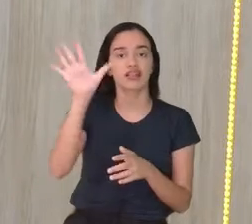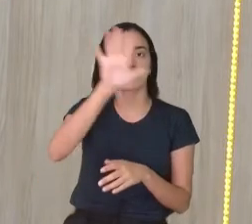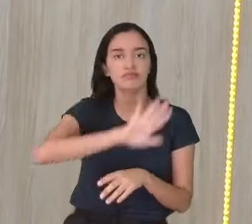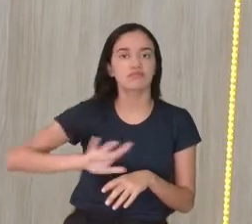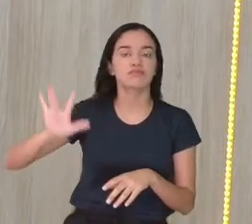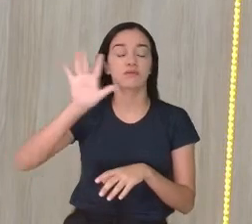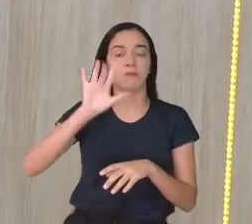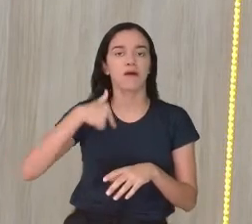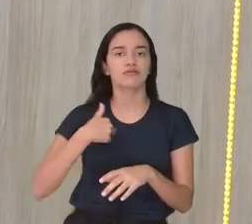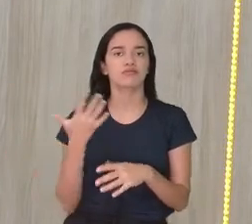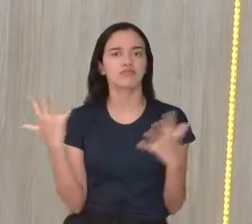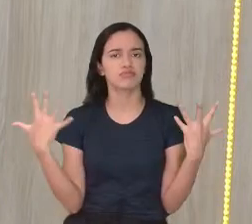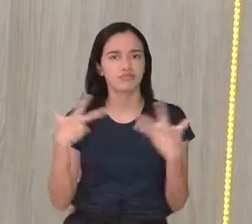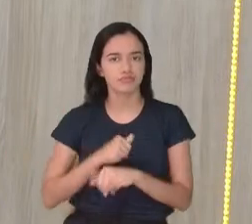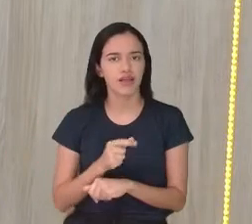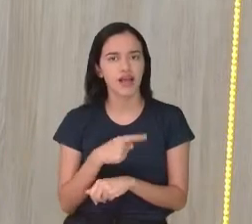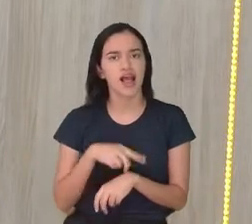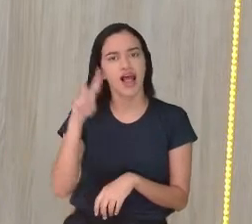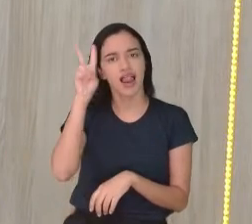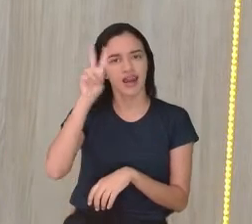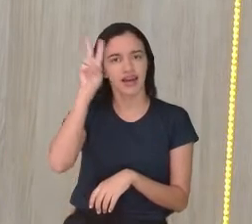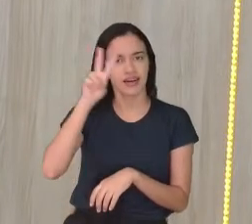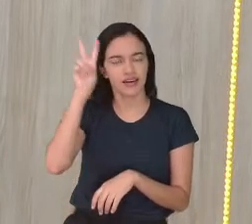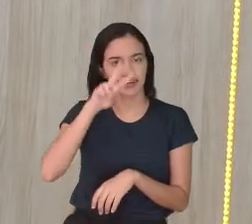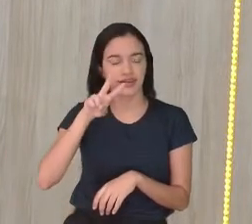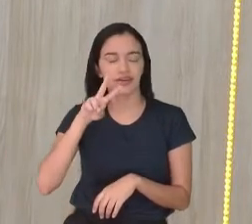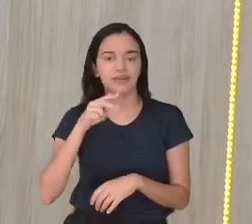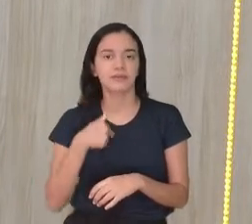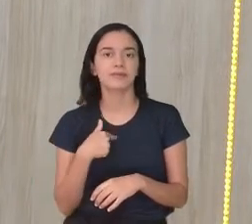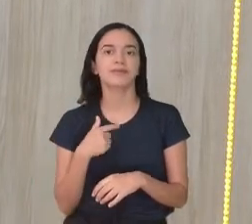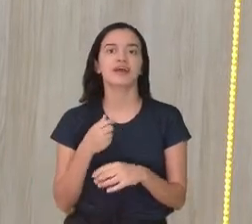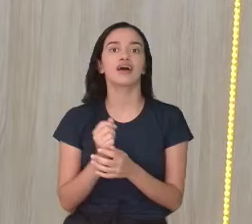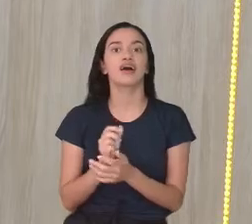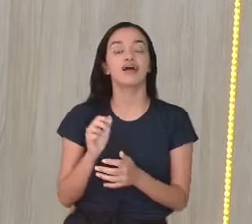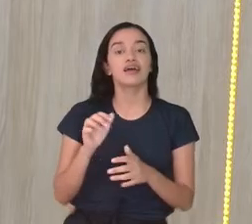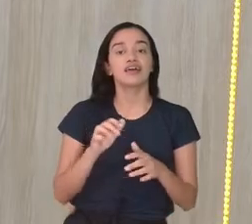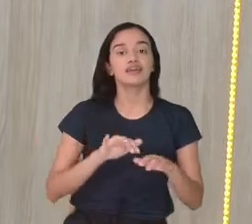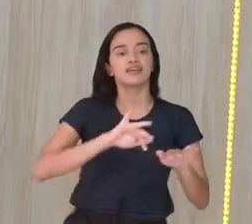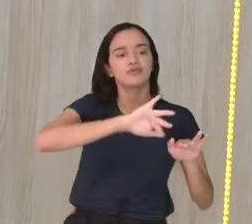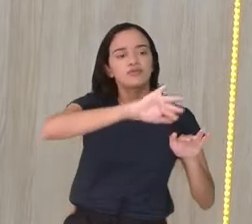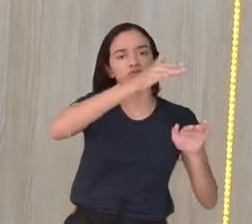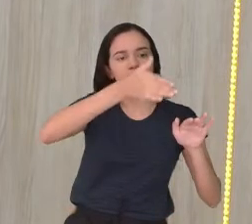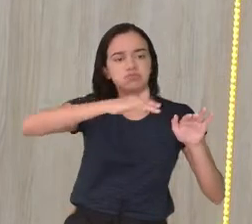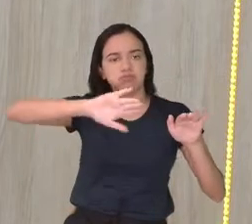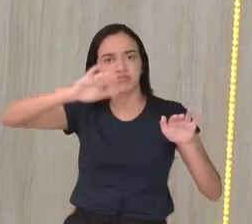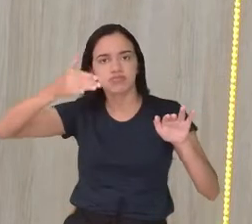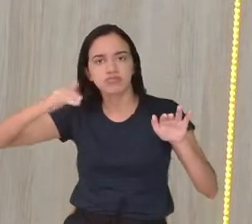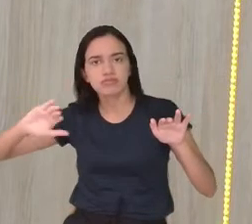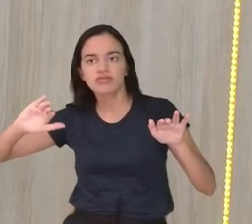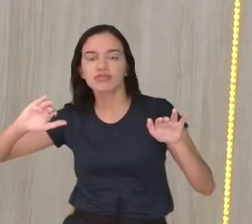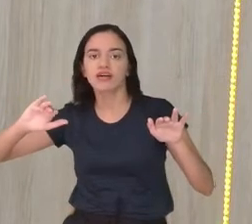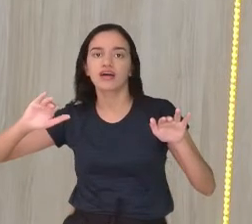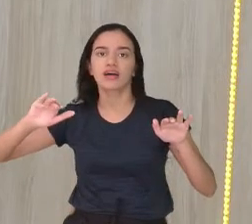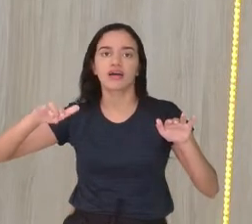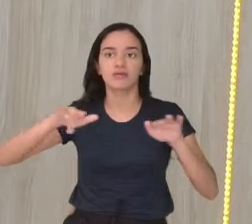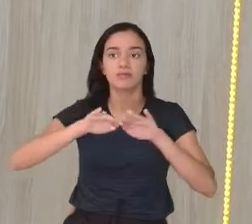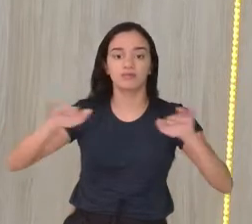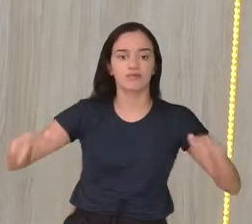forma natural. Se lembra lá que a gente falou aqui, que as paisagens vão se moldando? Aí tem aqueles 2 termozinhos,